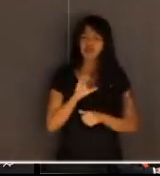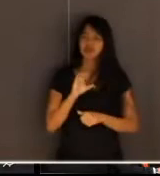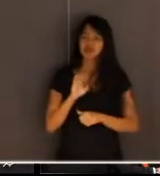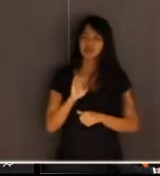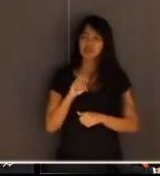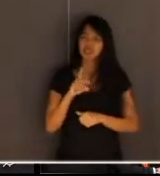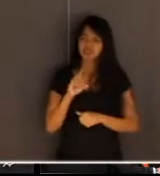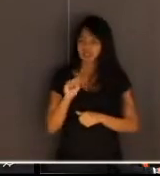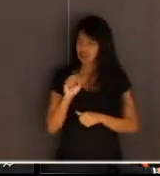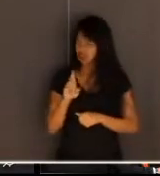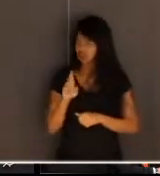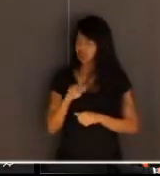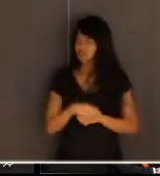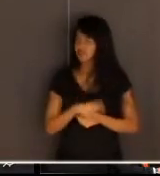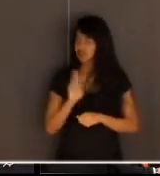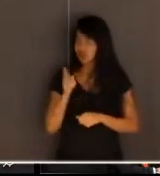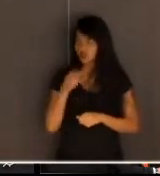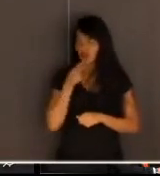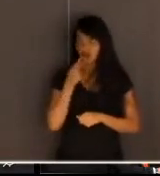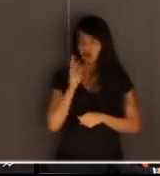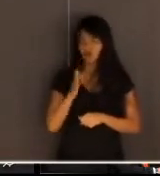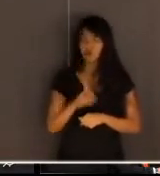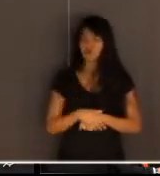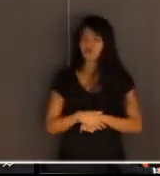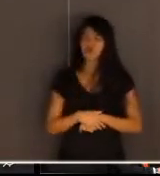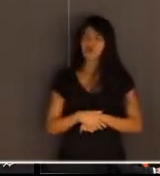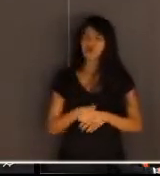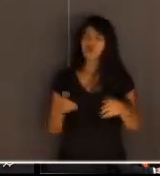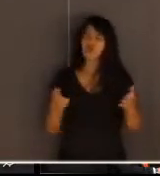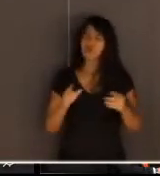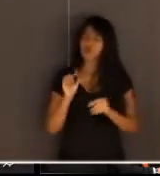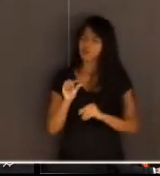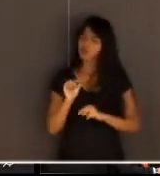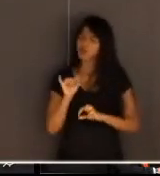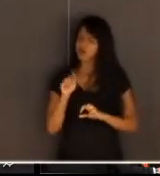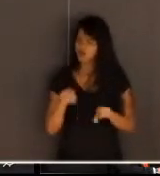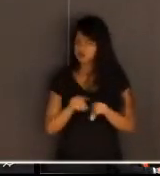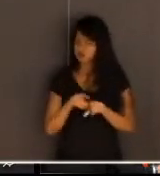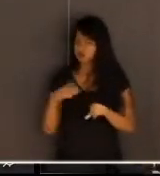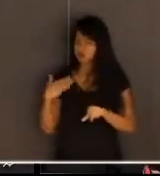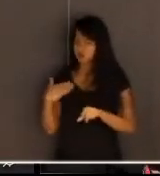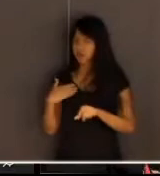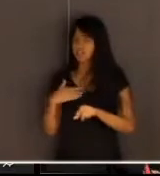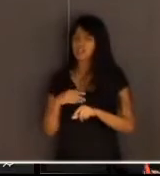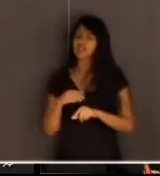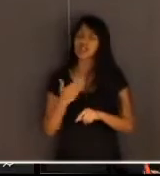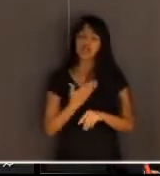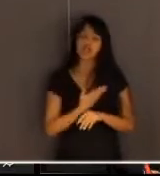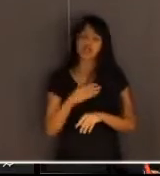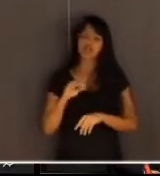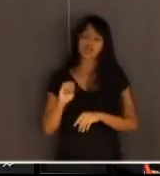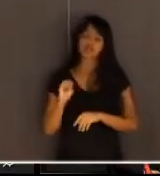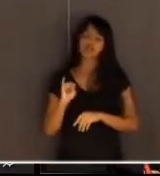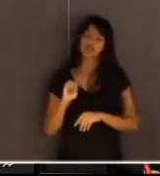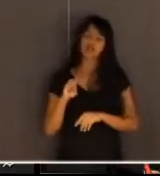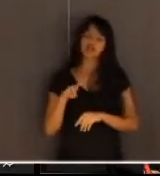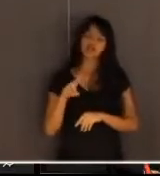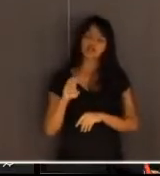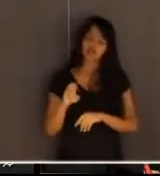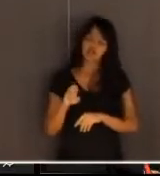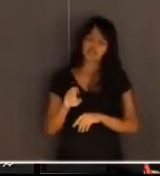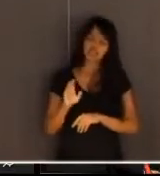sobre isso. Agora mesmo, agora há pouco, a colega Simone do Rio de Janeiro falou sobre isso. Quando